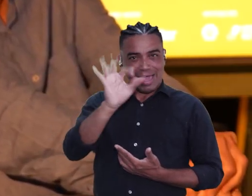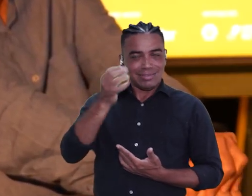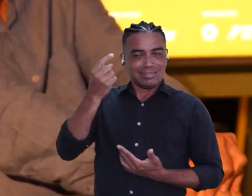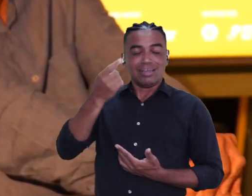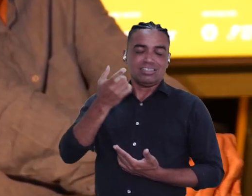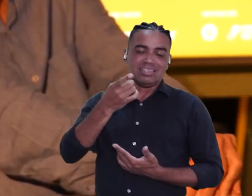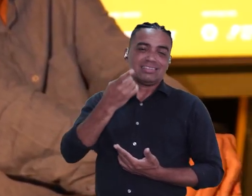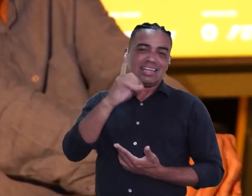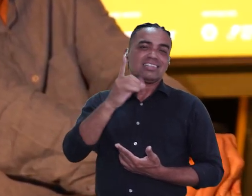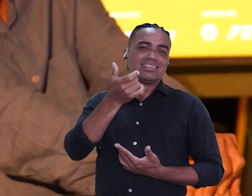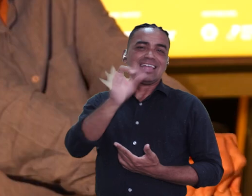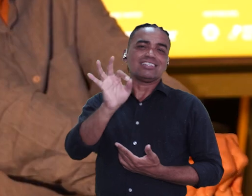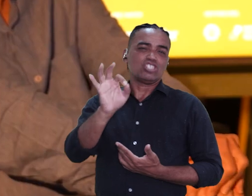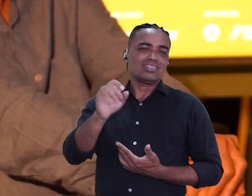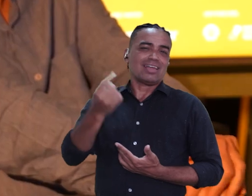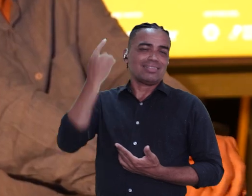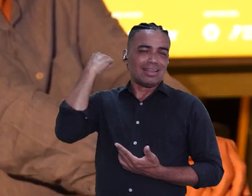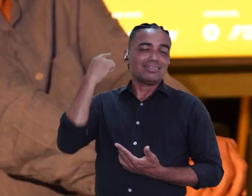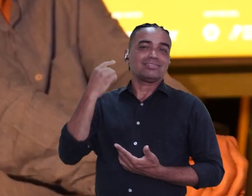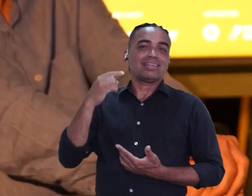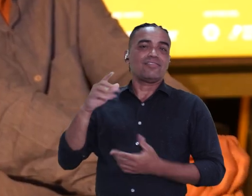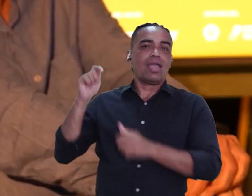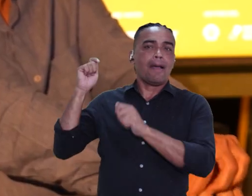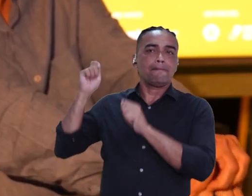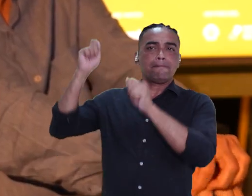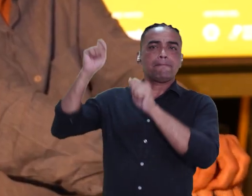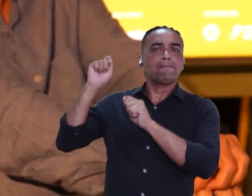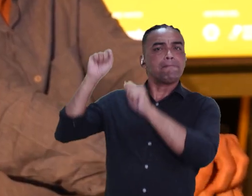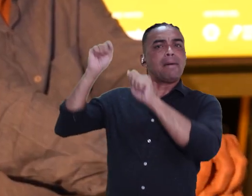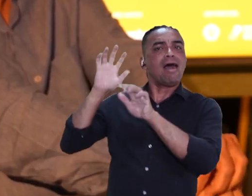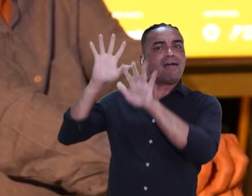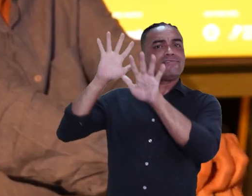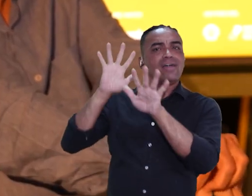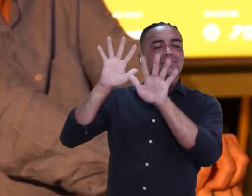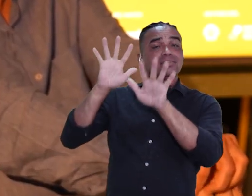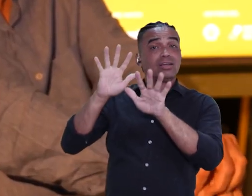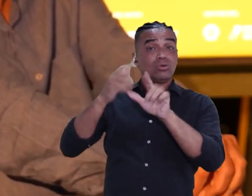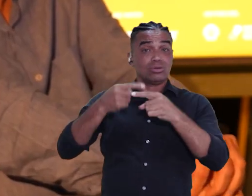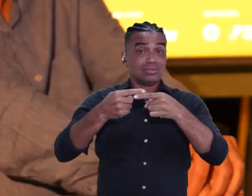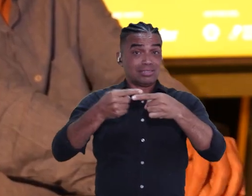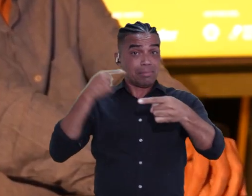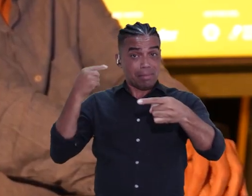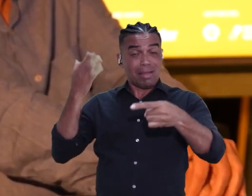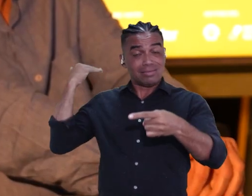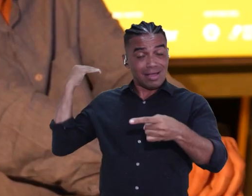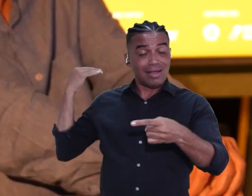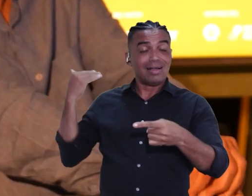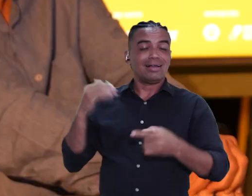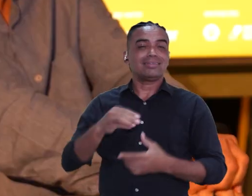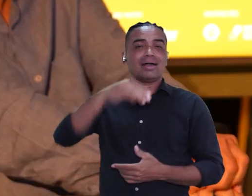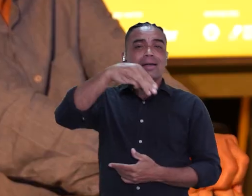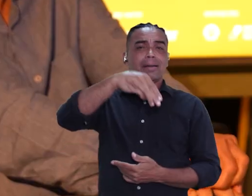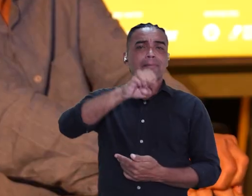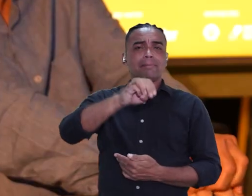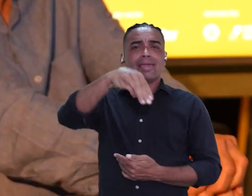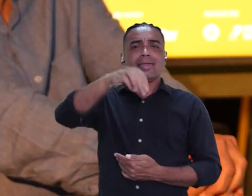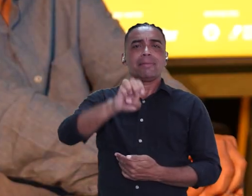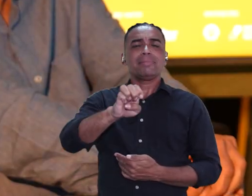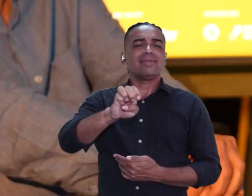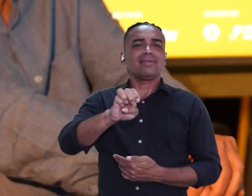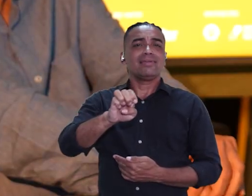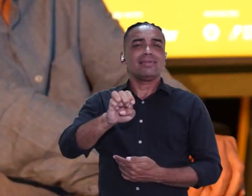os episódios das manifestações, e alguém na semana passada brincou falando de um meme que retornou, que é de